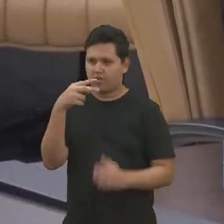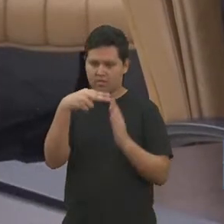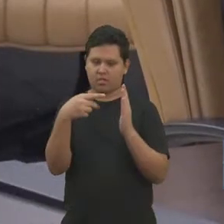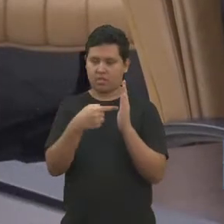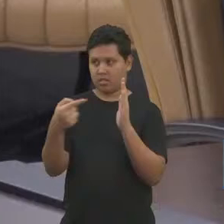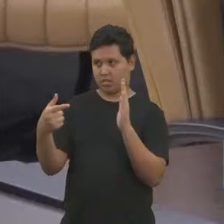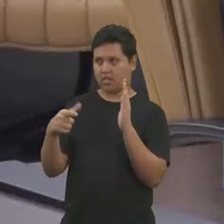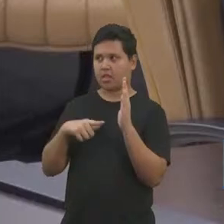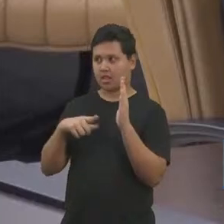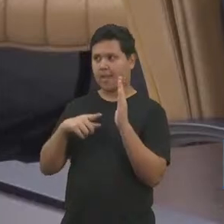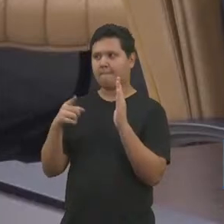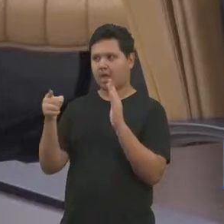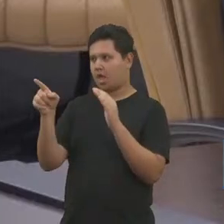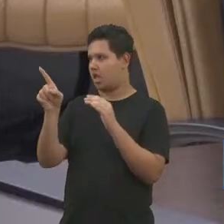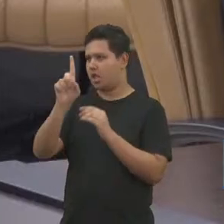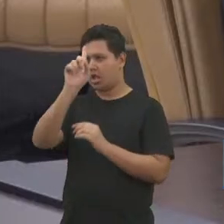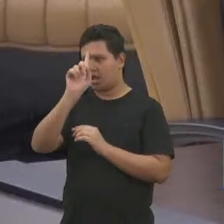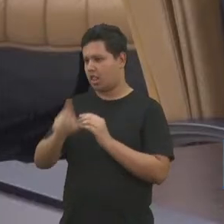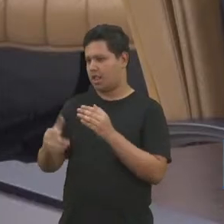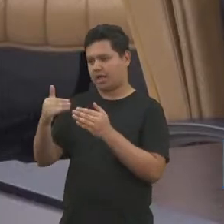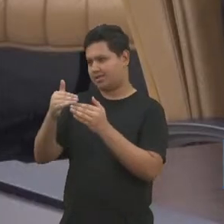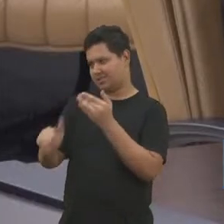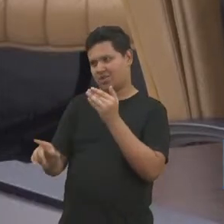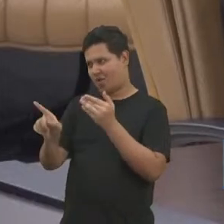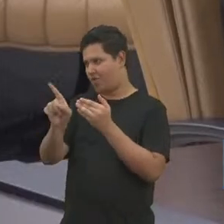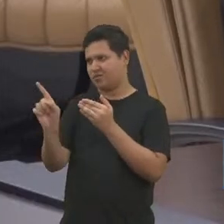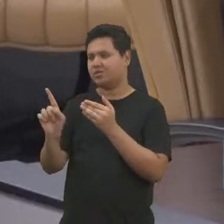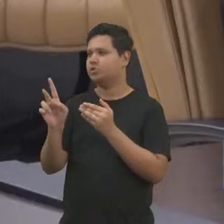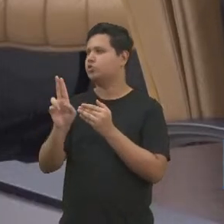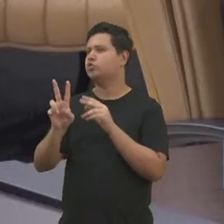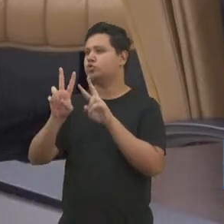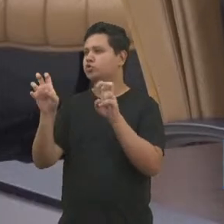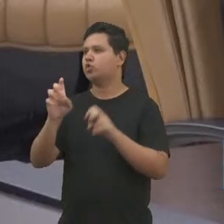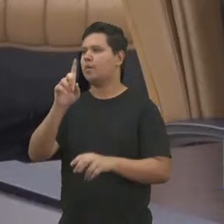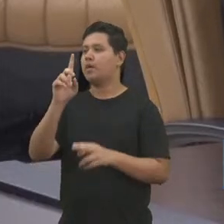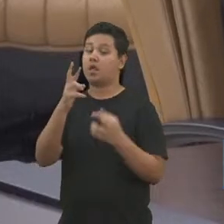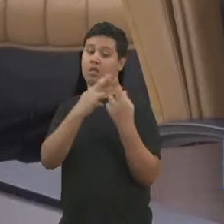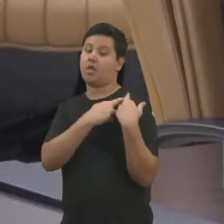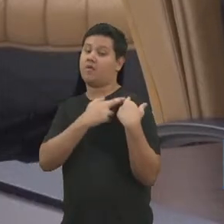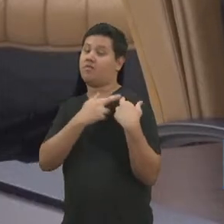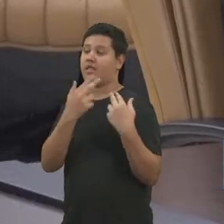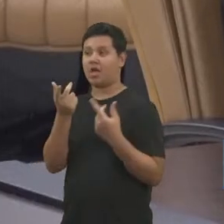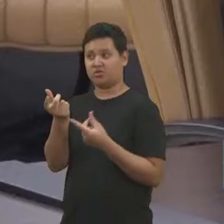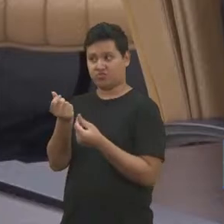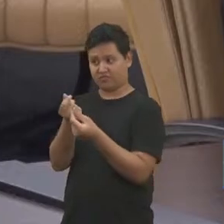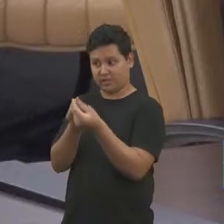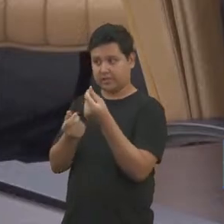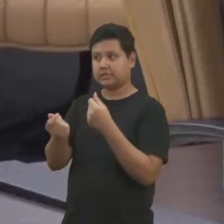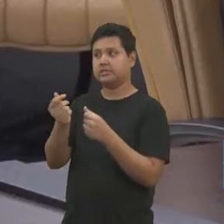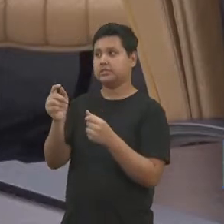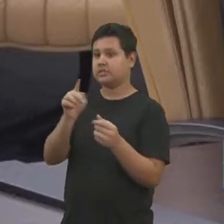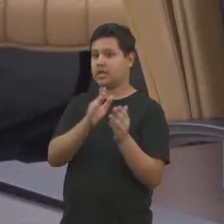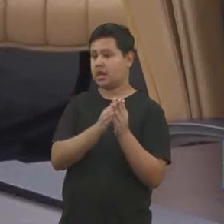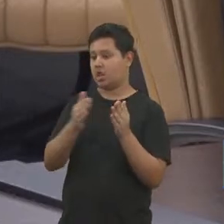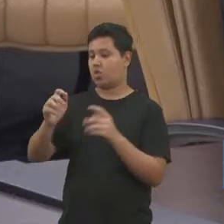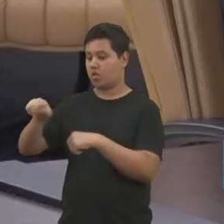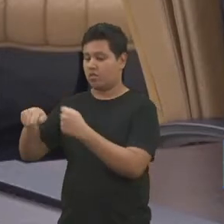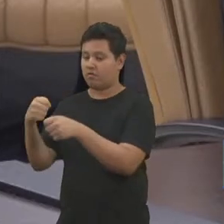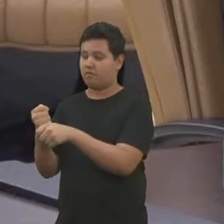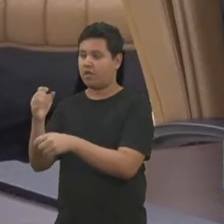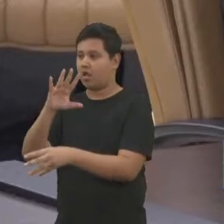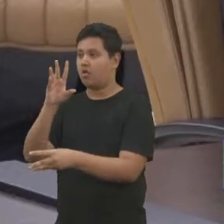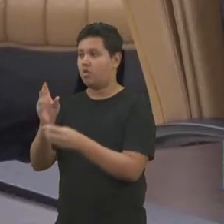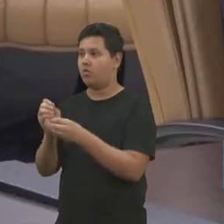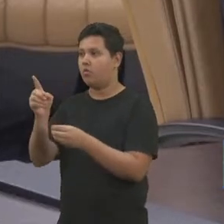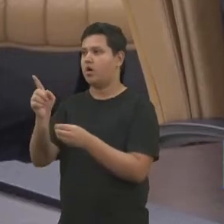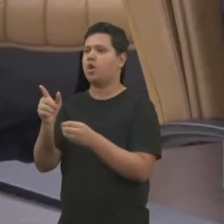o descumprimento do artigo 42 da Lei de Responsabilidade Fiscal sobre disponibilidade financeira, frente às despesas no final do ano. Houve o descumprimento